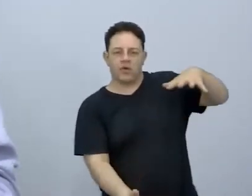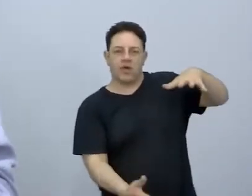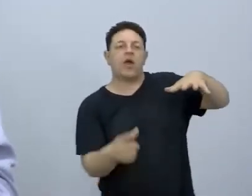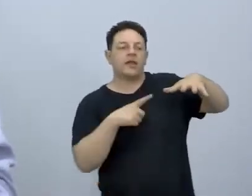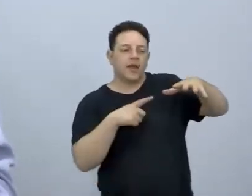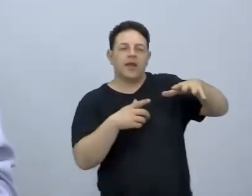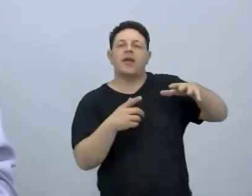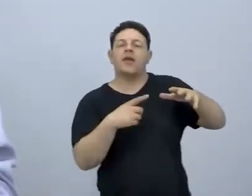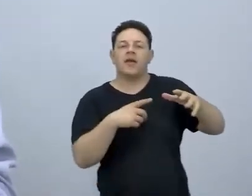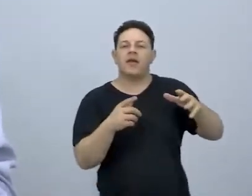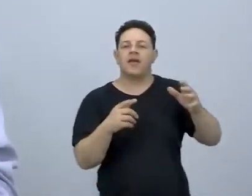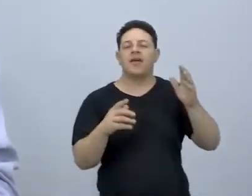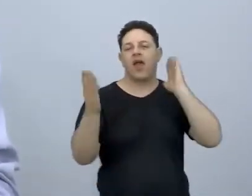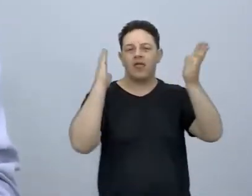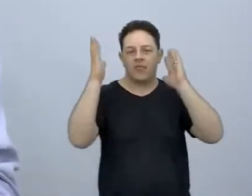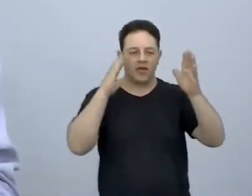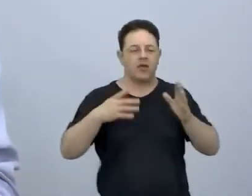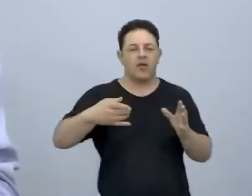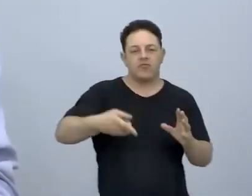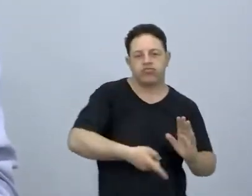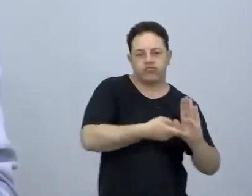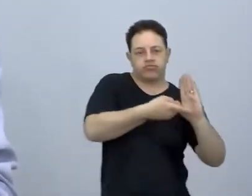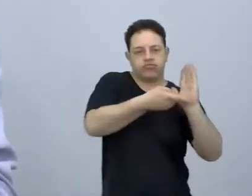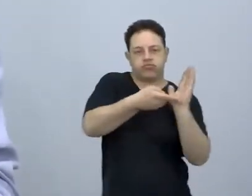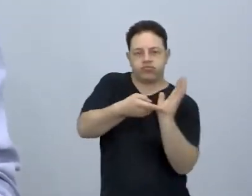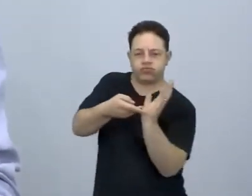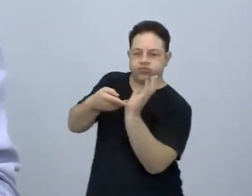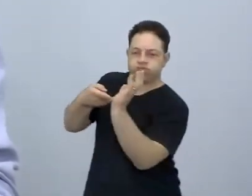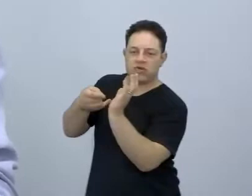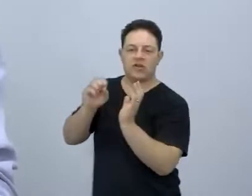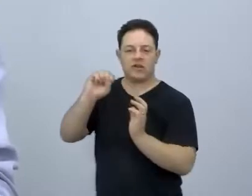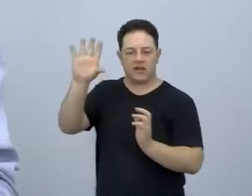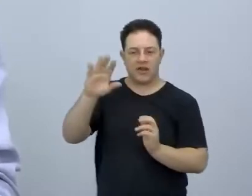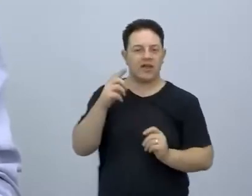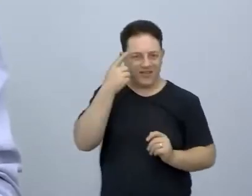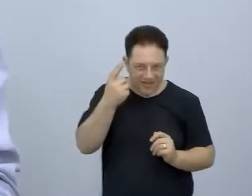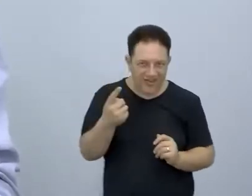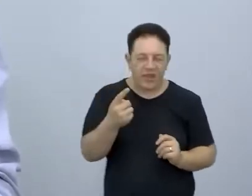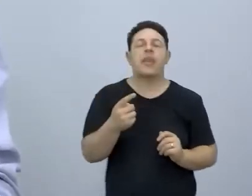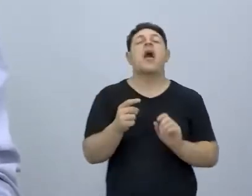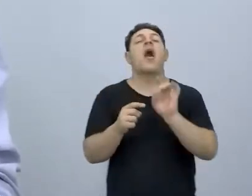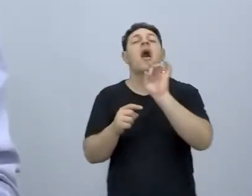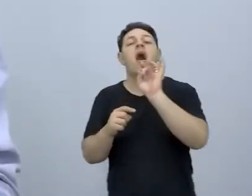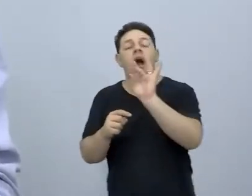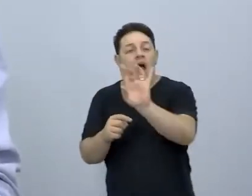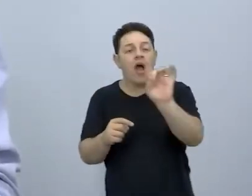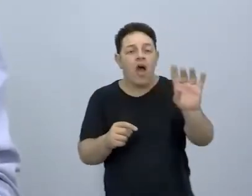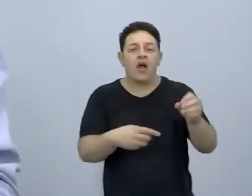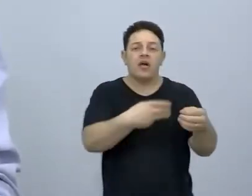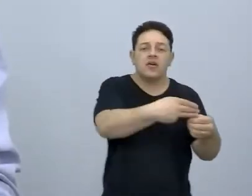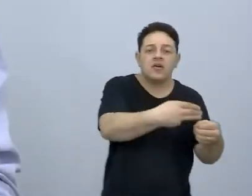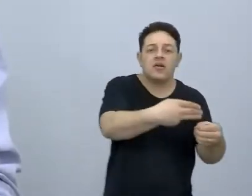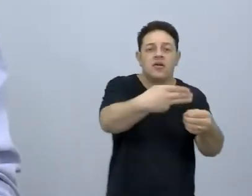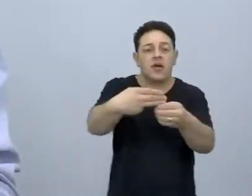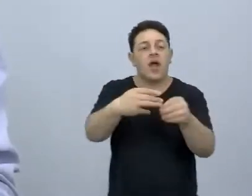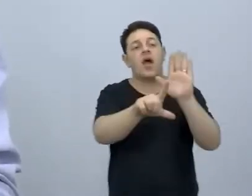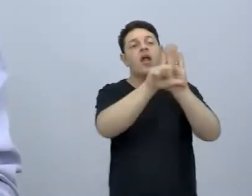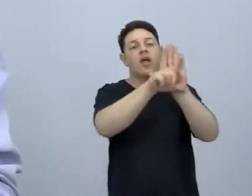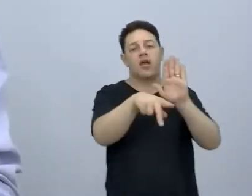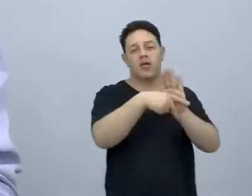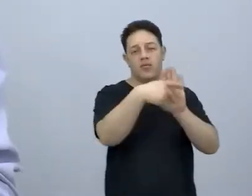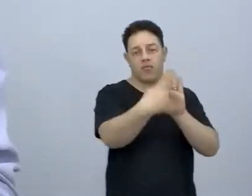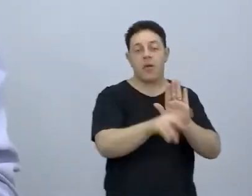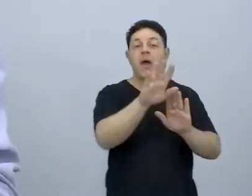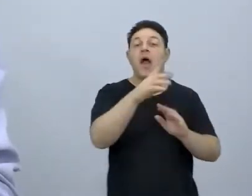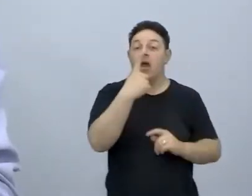uma pincelada, né? Que cada município tem sua lei, né? E a produção de lixo é responsabilidade